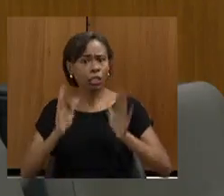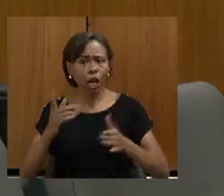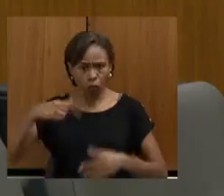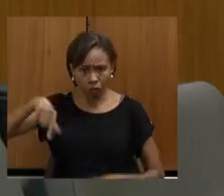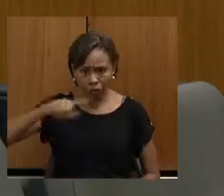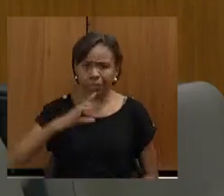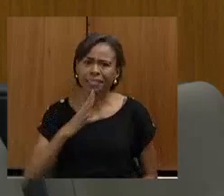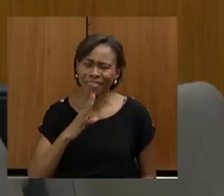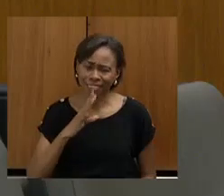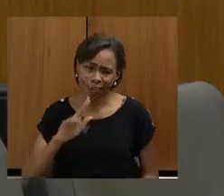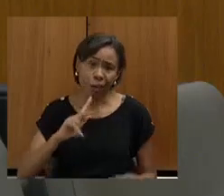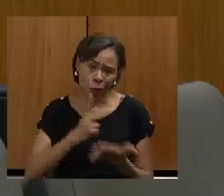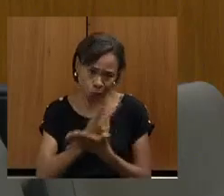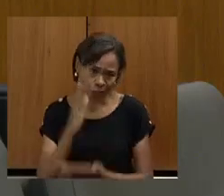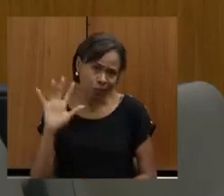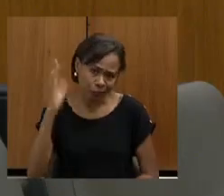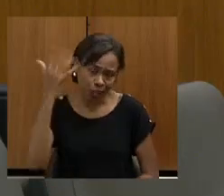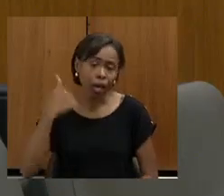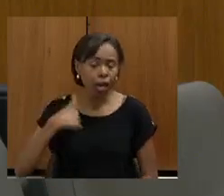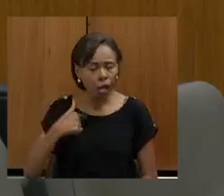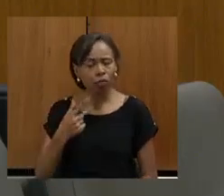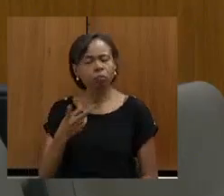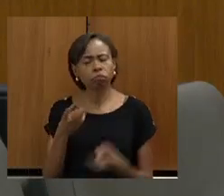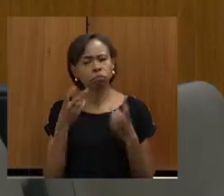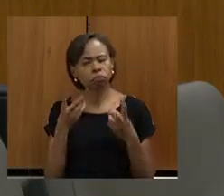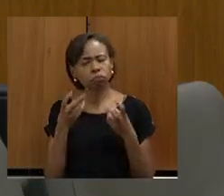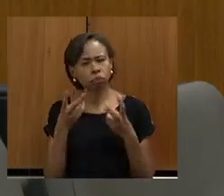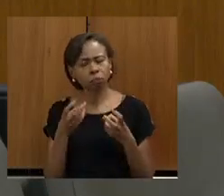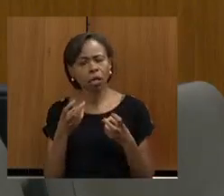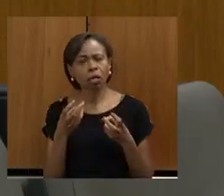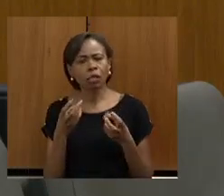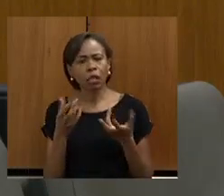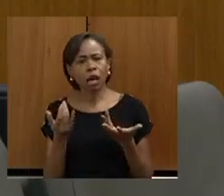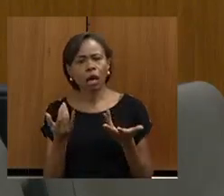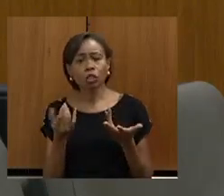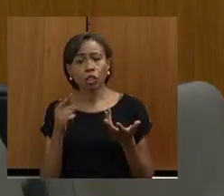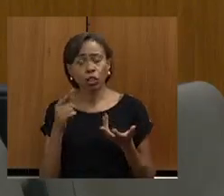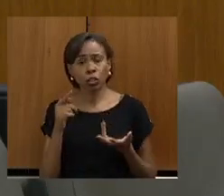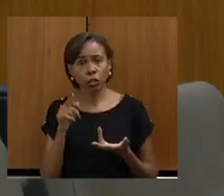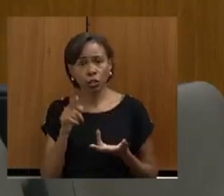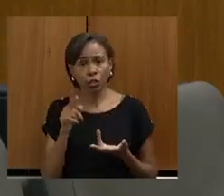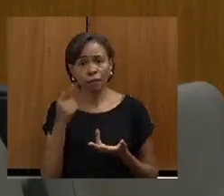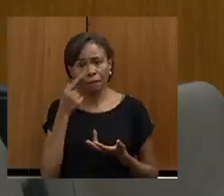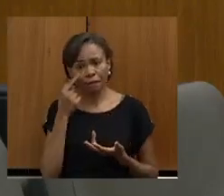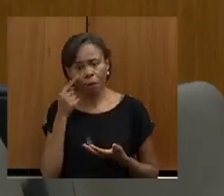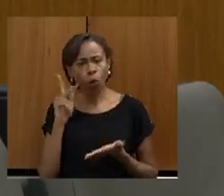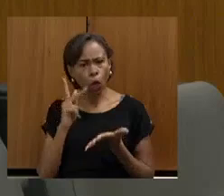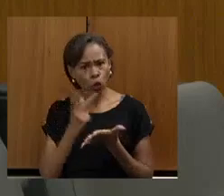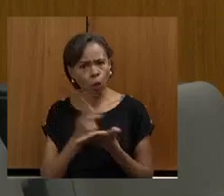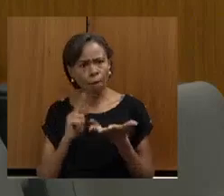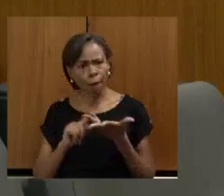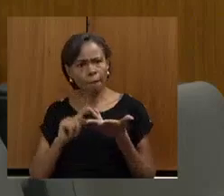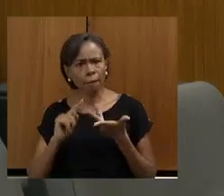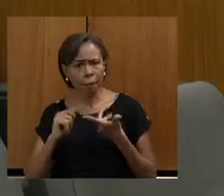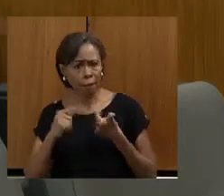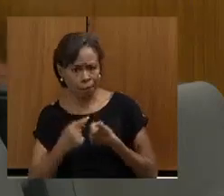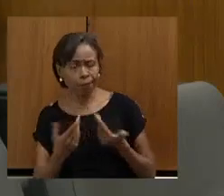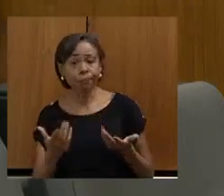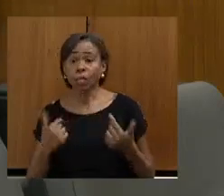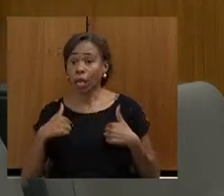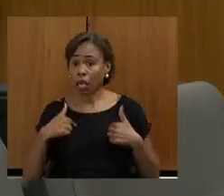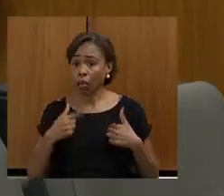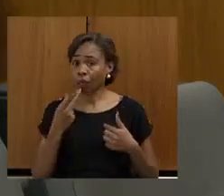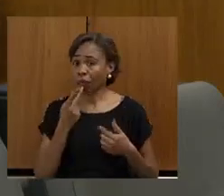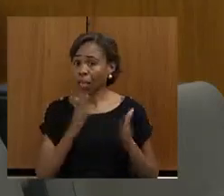vocês, que tiveram oportunidade de ouvir, que tiveram a oportunidade de ouvir todo o ocorrido. Eu vou dividir a minha